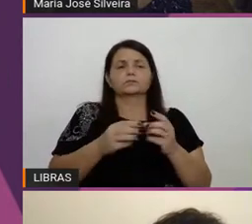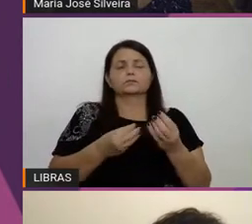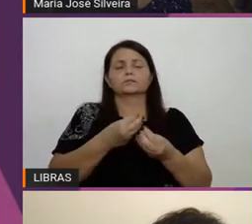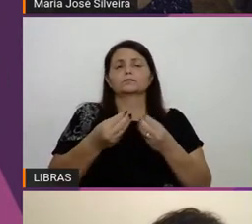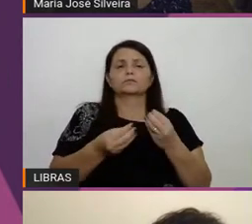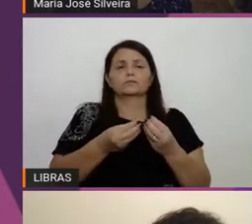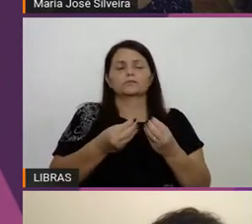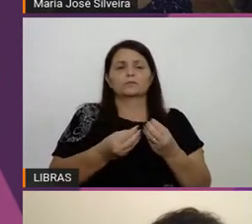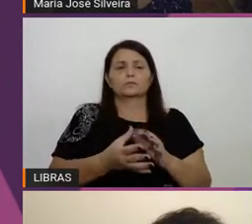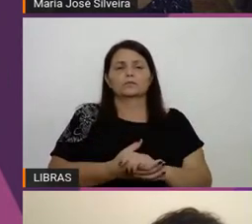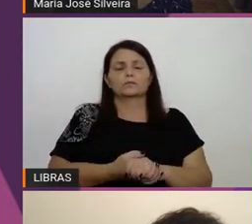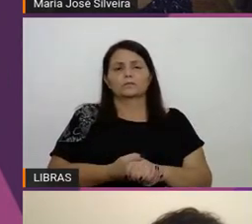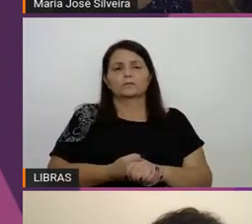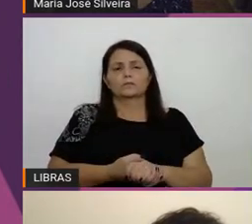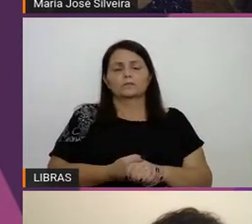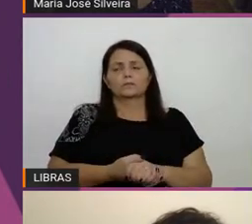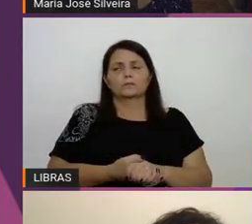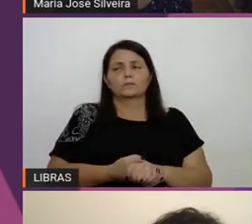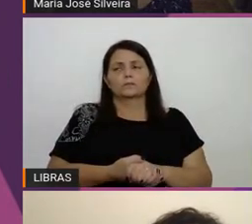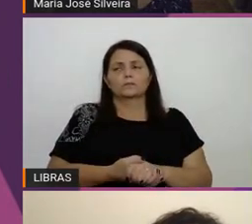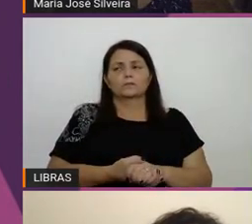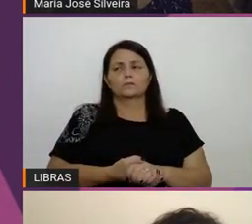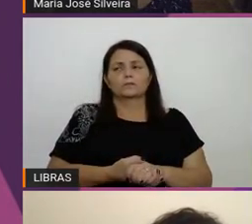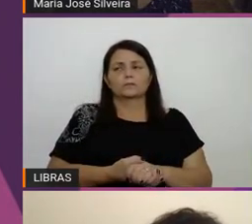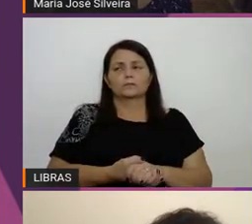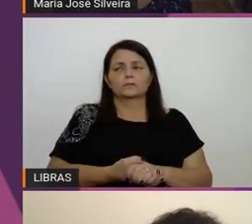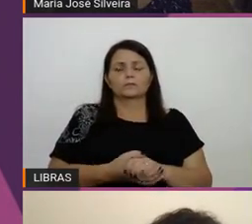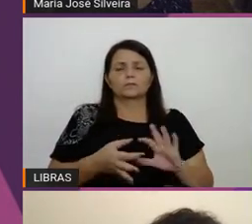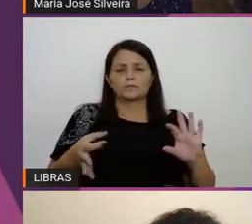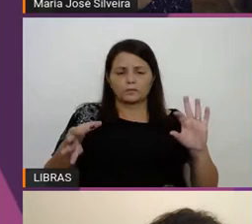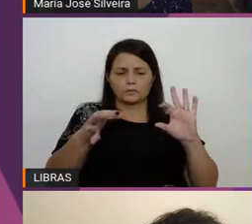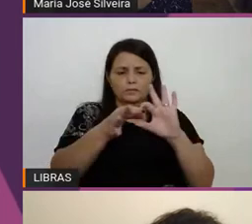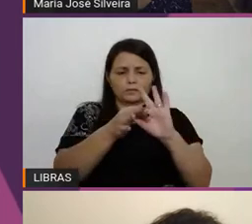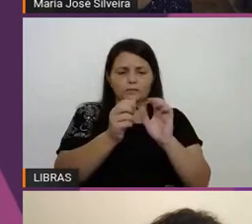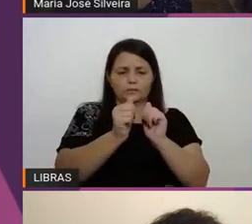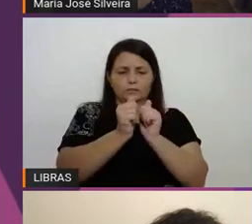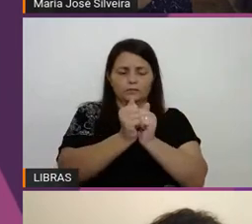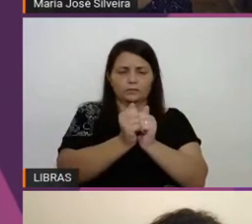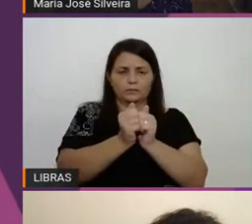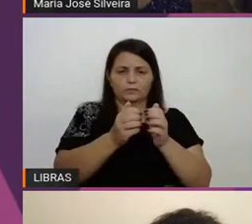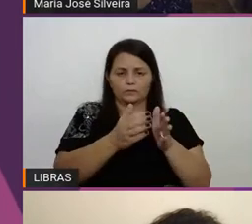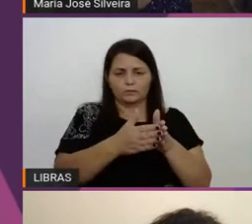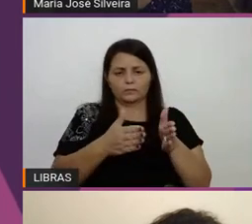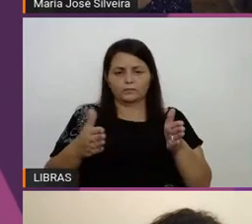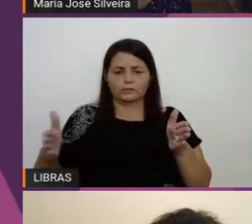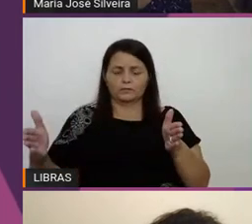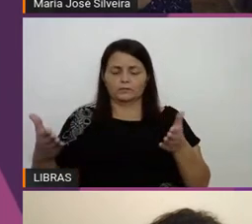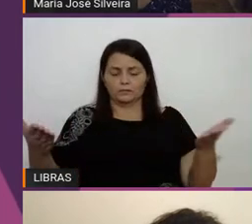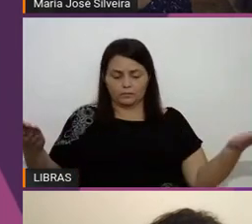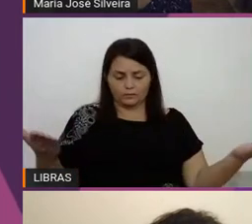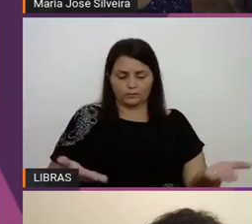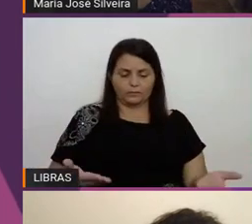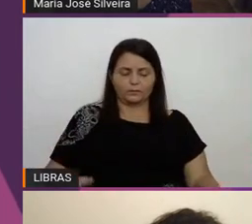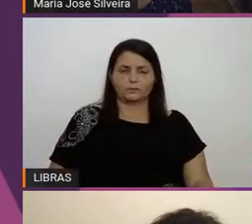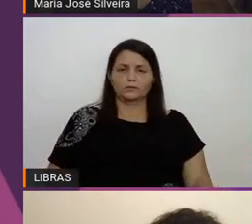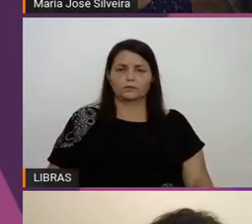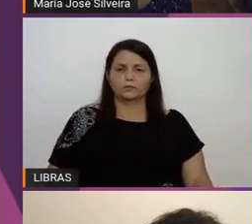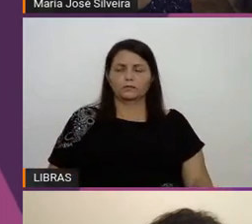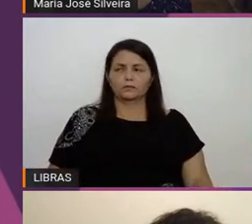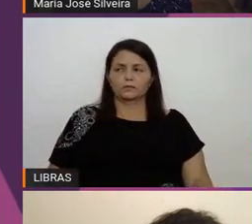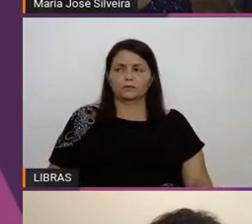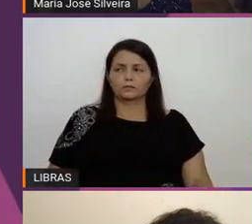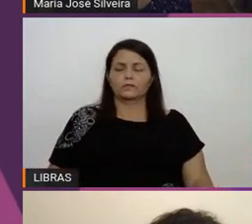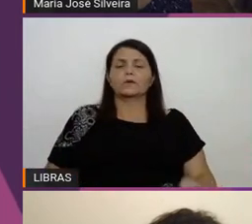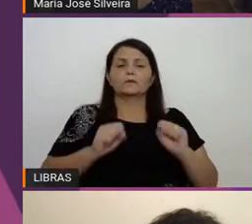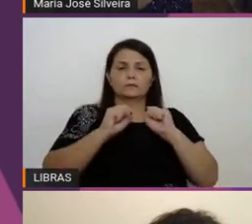tão tão sincronizadas com o nosso bem e a gente